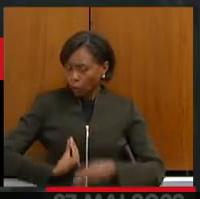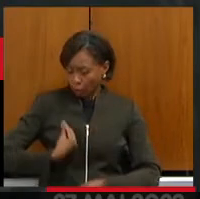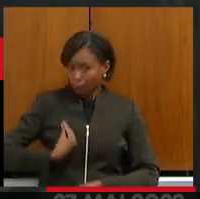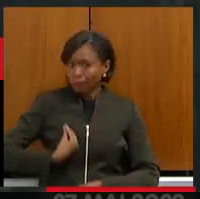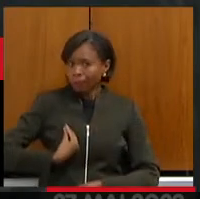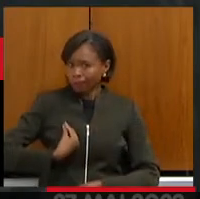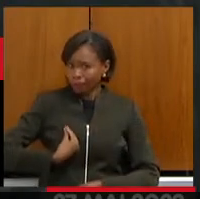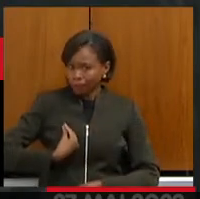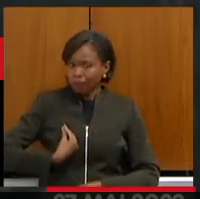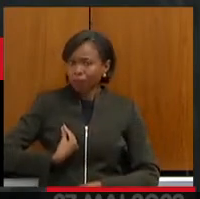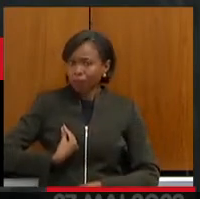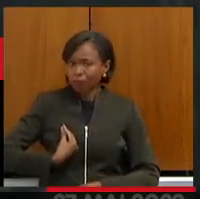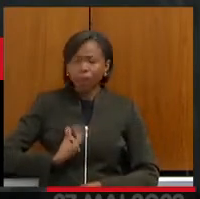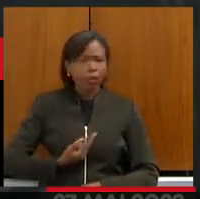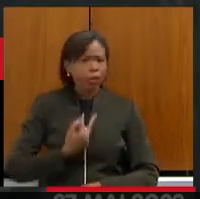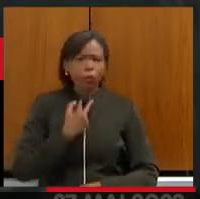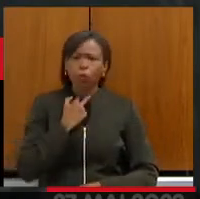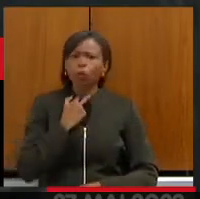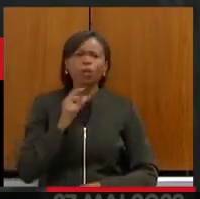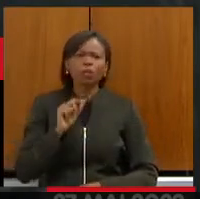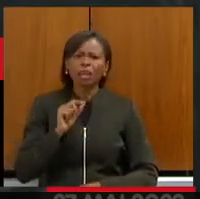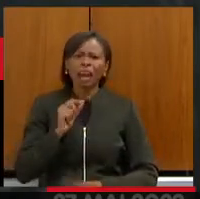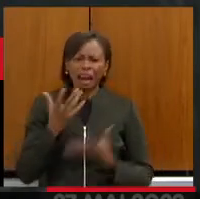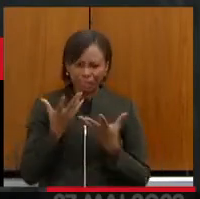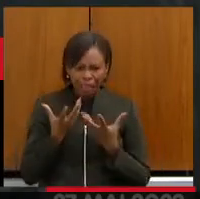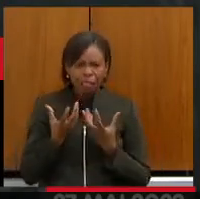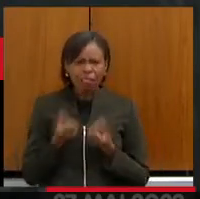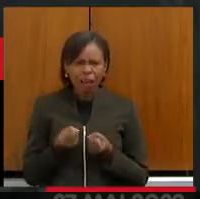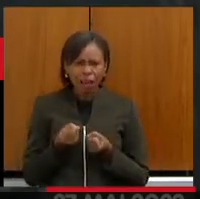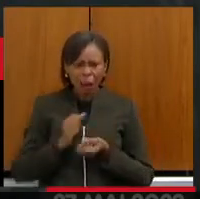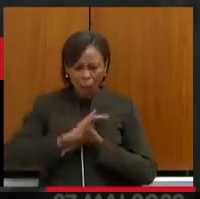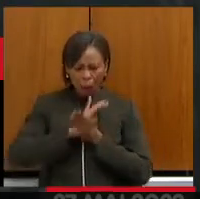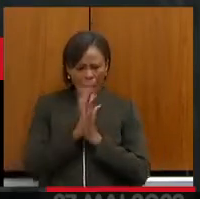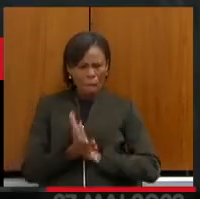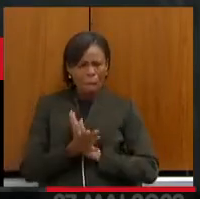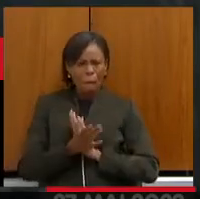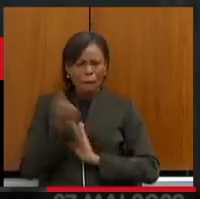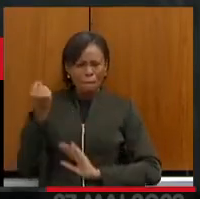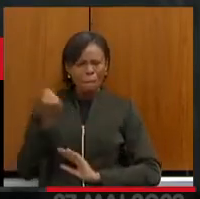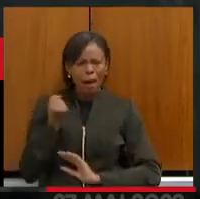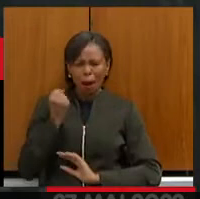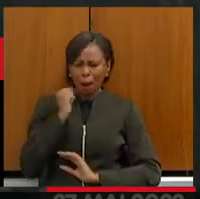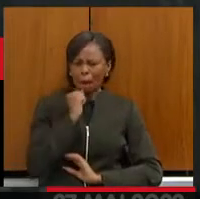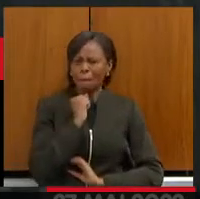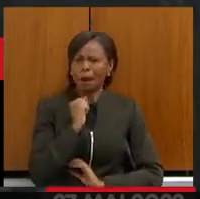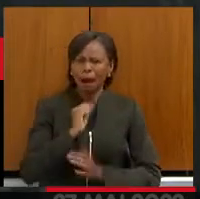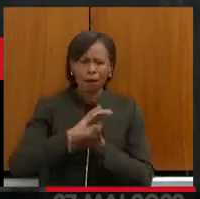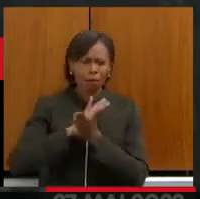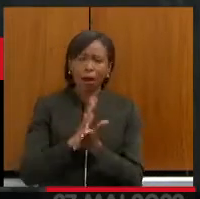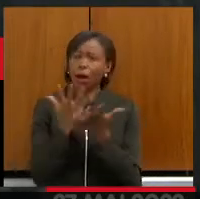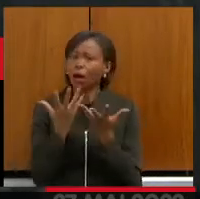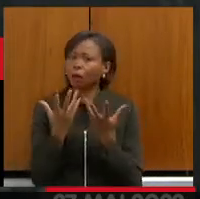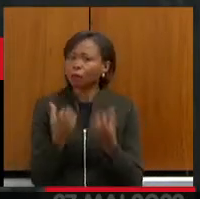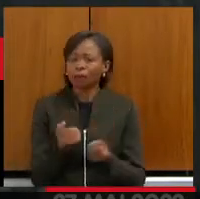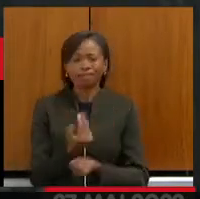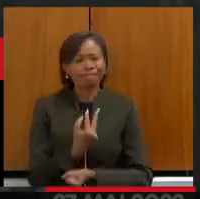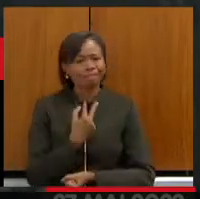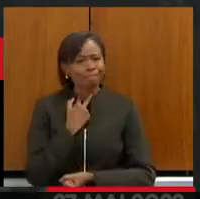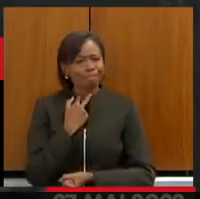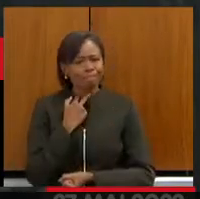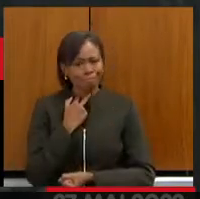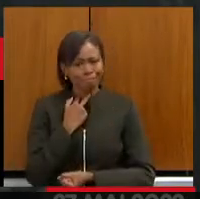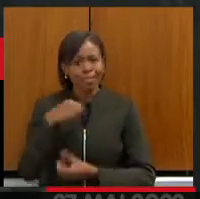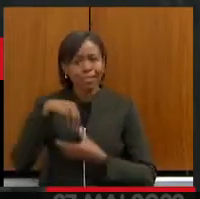nós não podemos nos deixar matar nós não podemos morrer nesse âmbito de violência que tomou conta